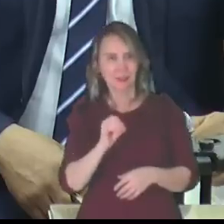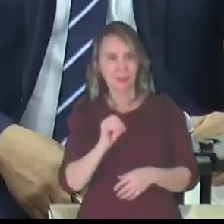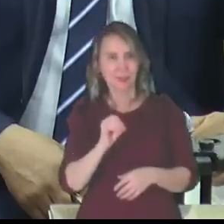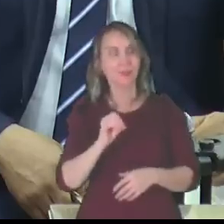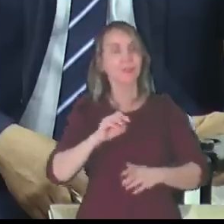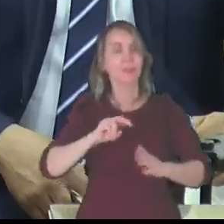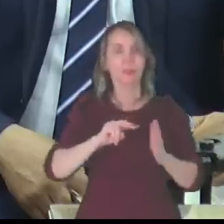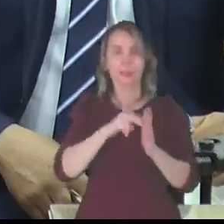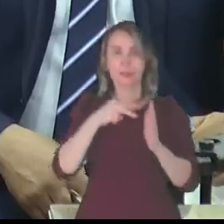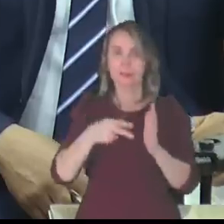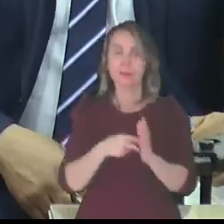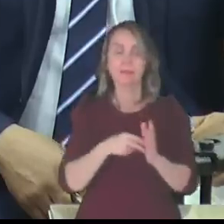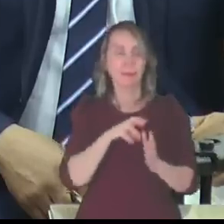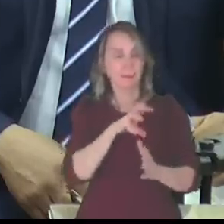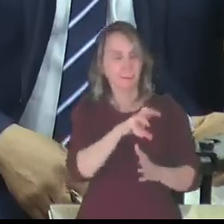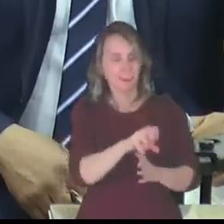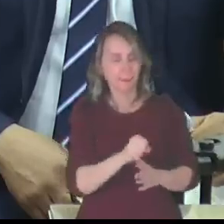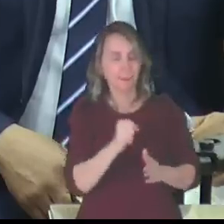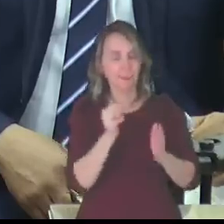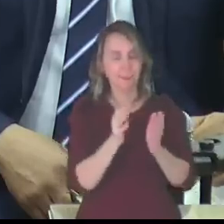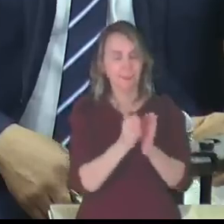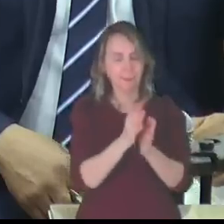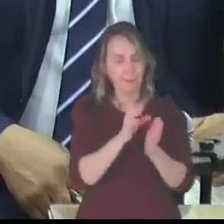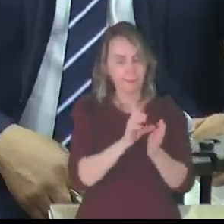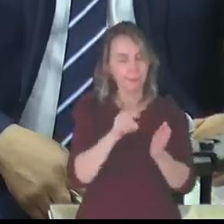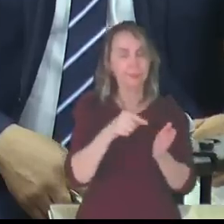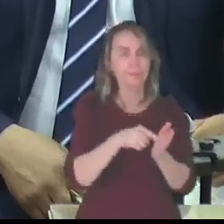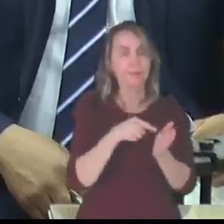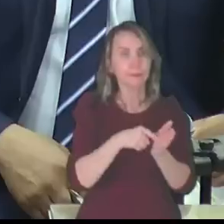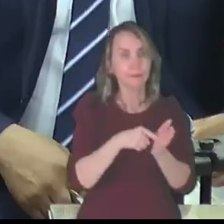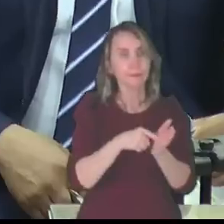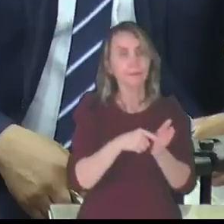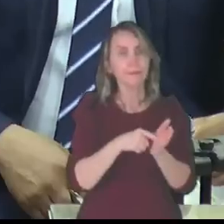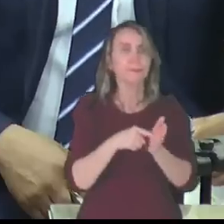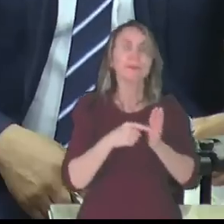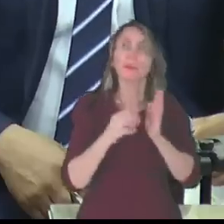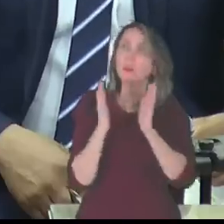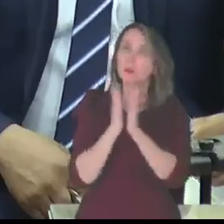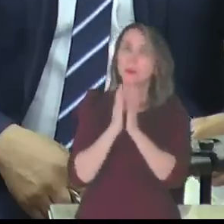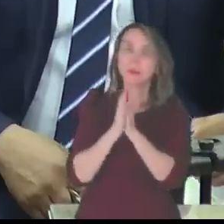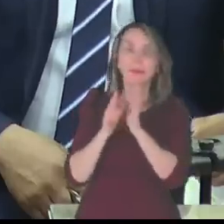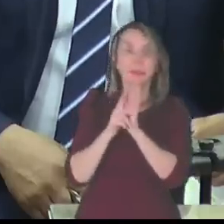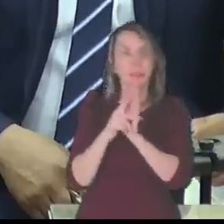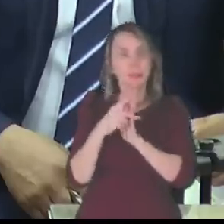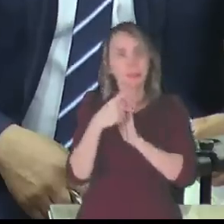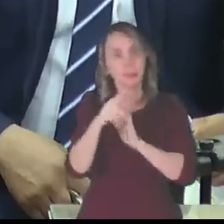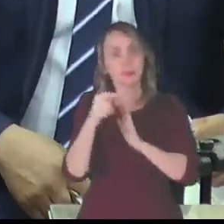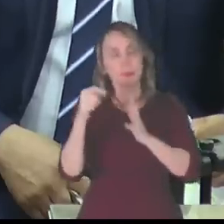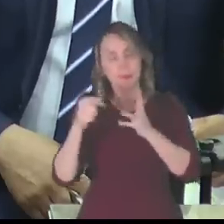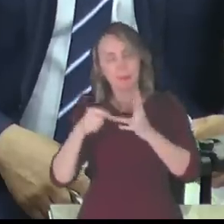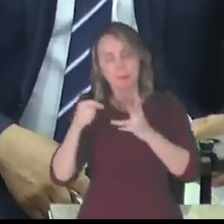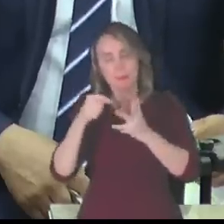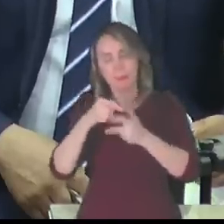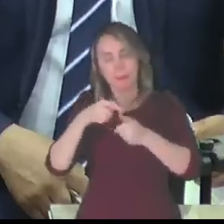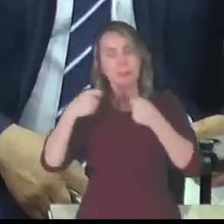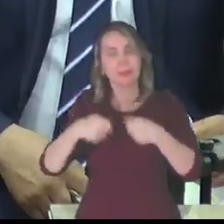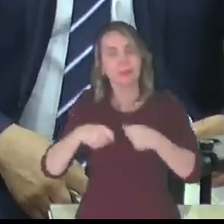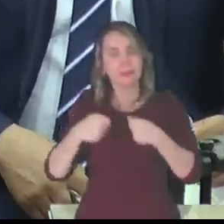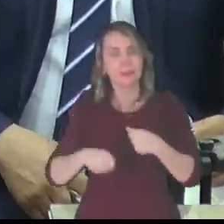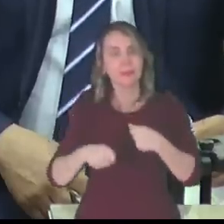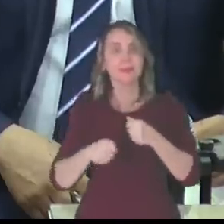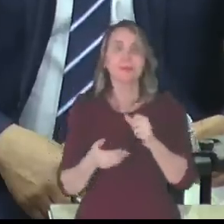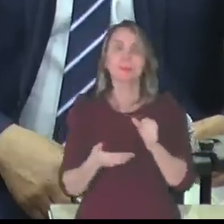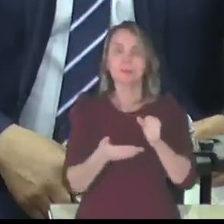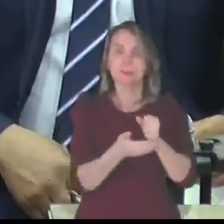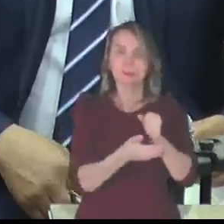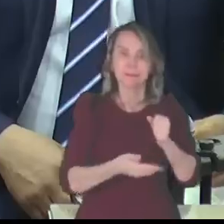as suas necessidades baseadas naquele texto bíblico você vai tirar horas meu filho de